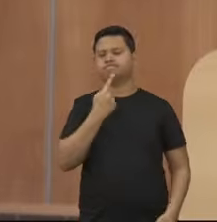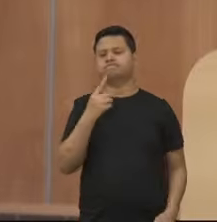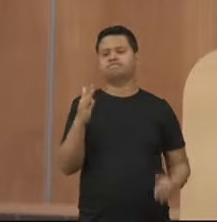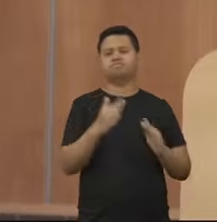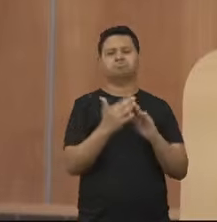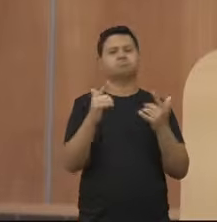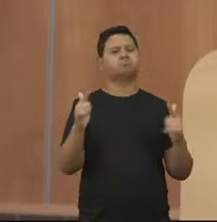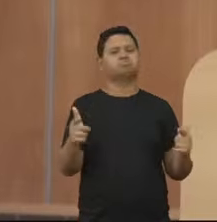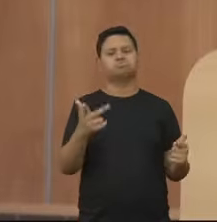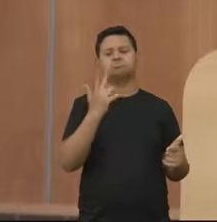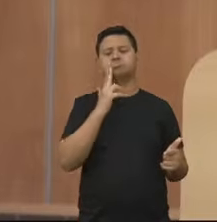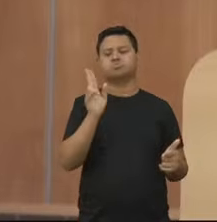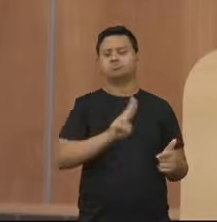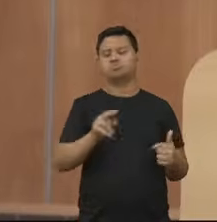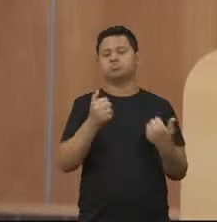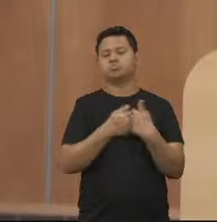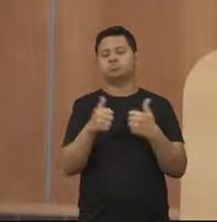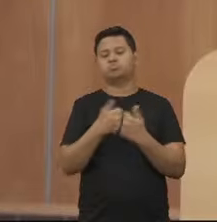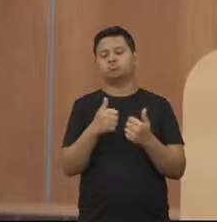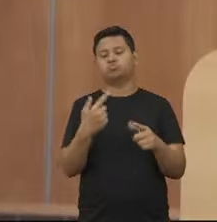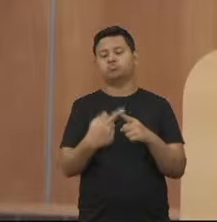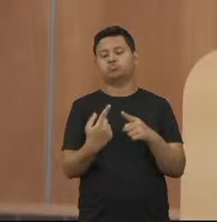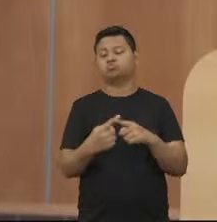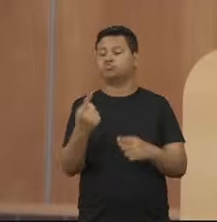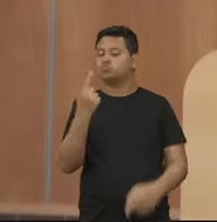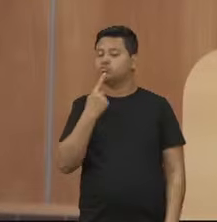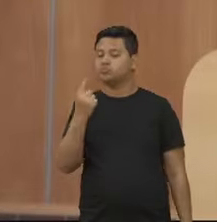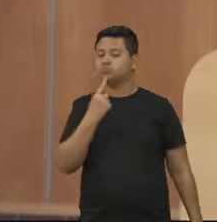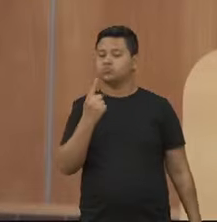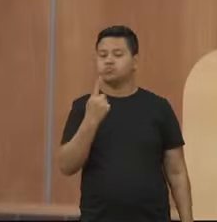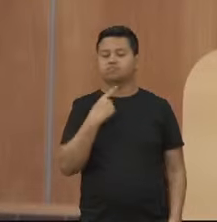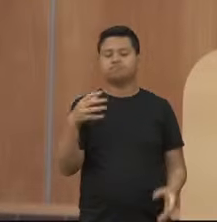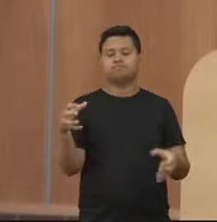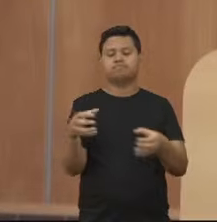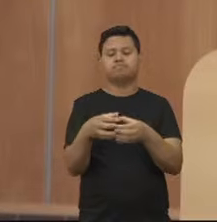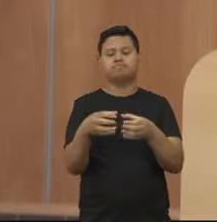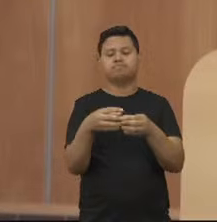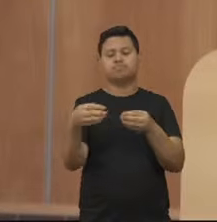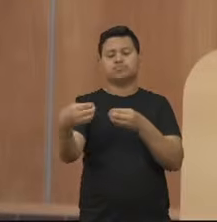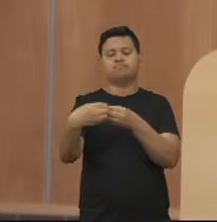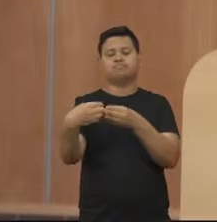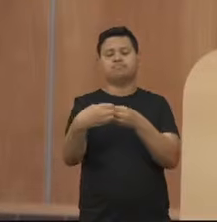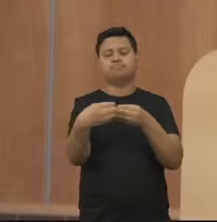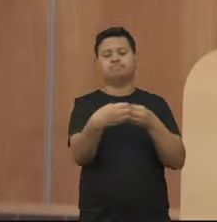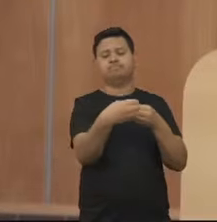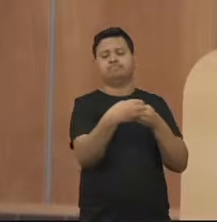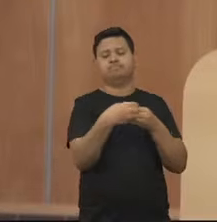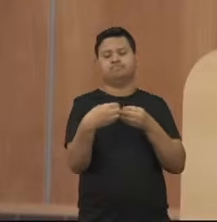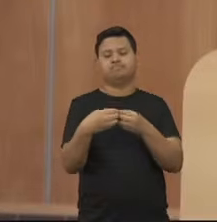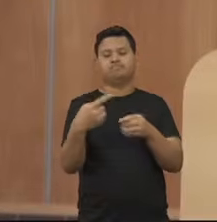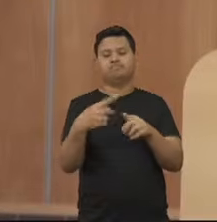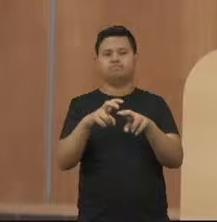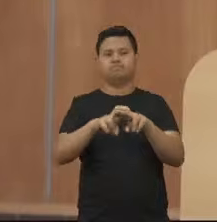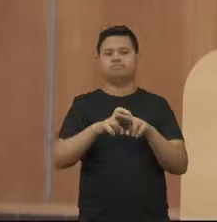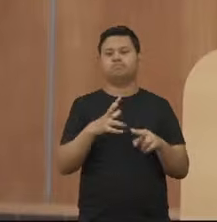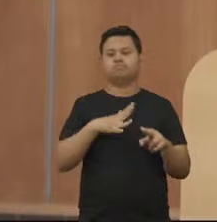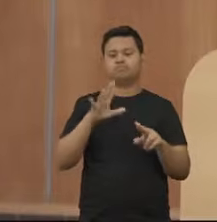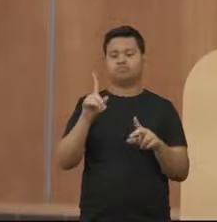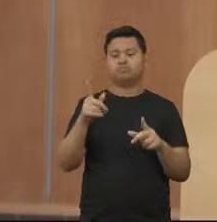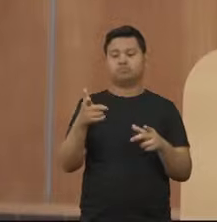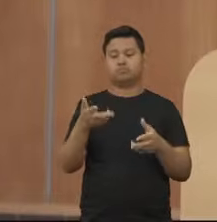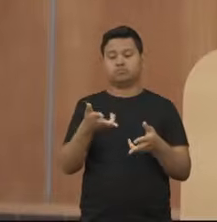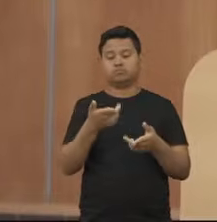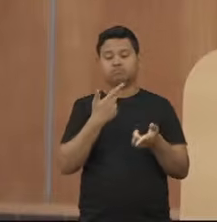Elas não precisarão usar o transporte público, porque terão tudo próximo à sua residência. E é justamente essa a intenção do prefeito